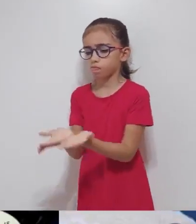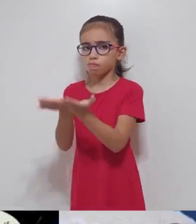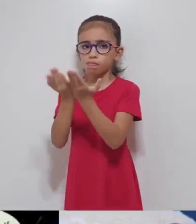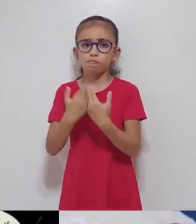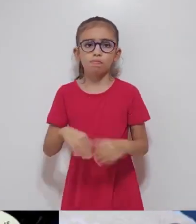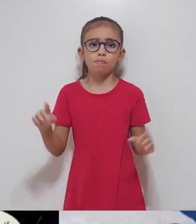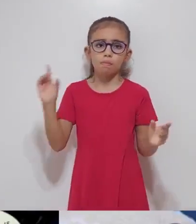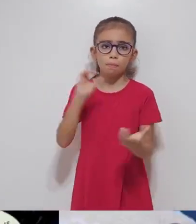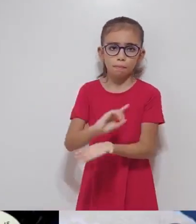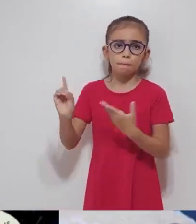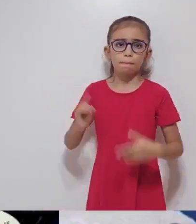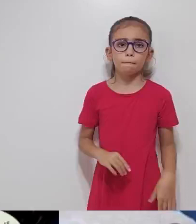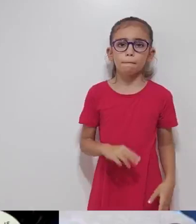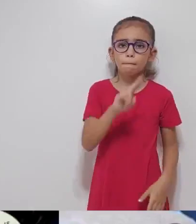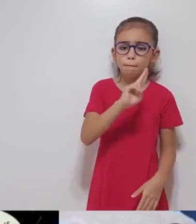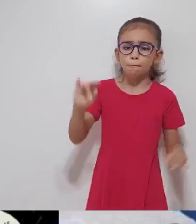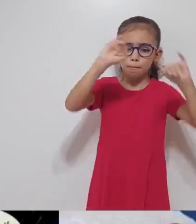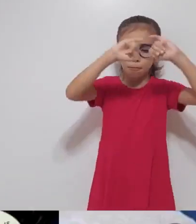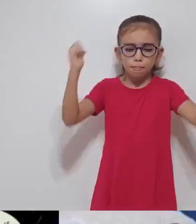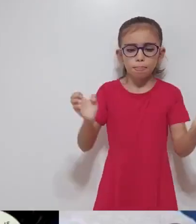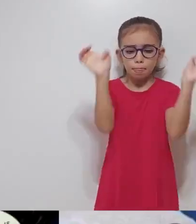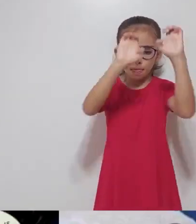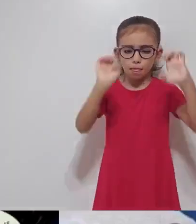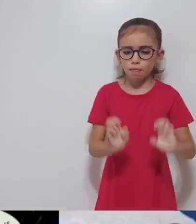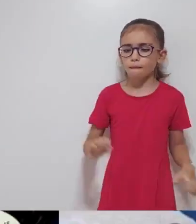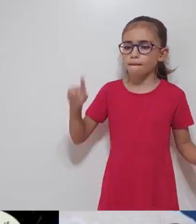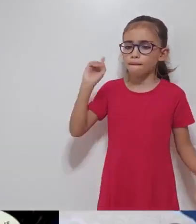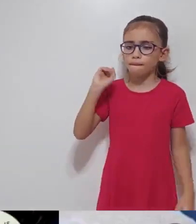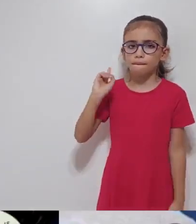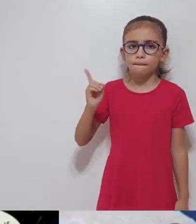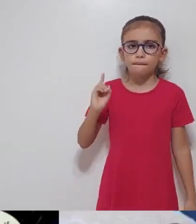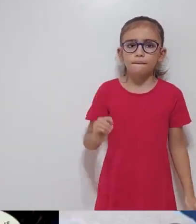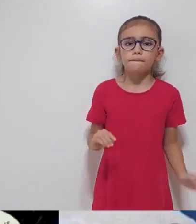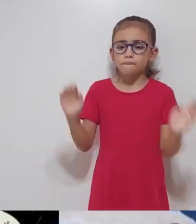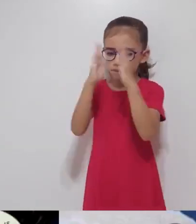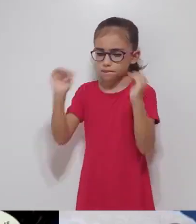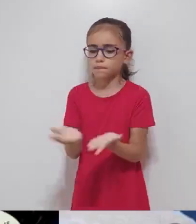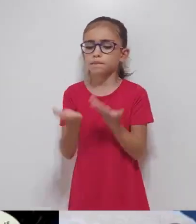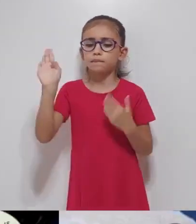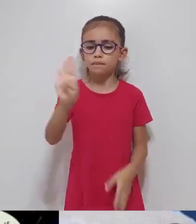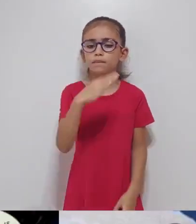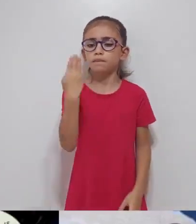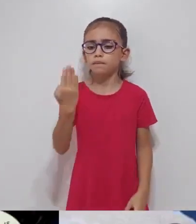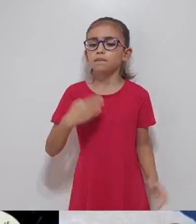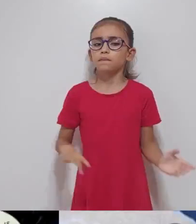era Jezabel. Ela era uma mulher idólatra e